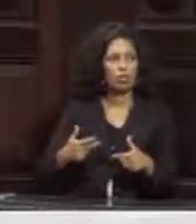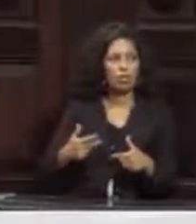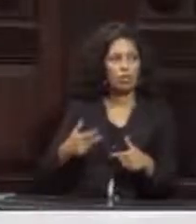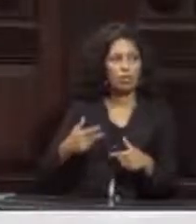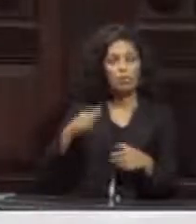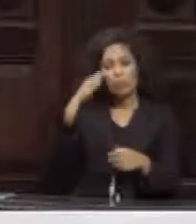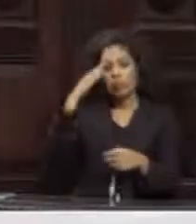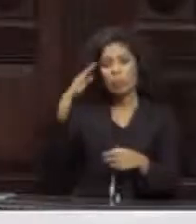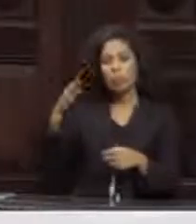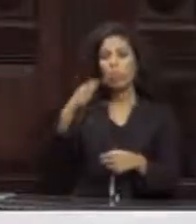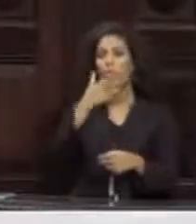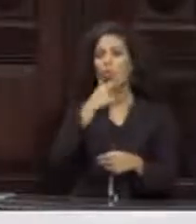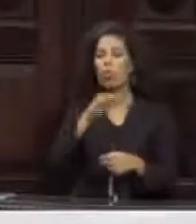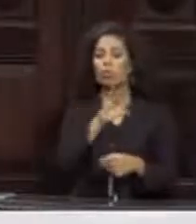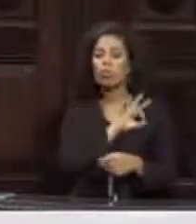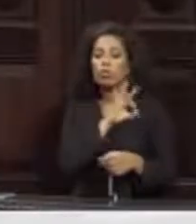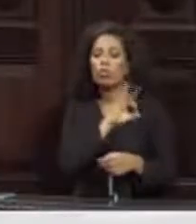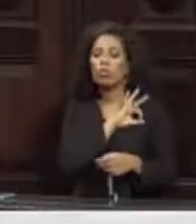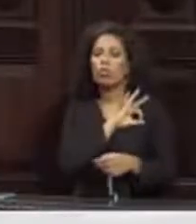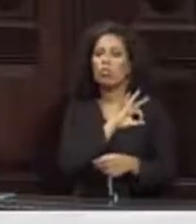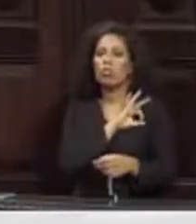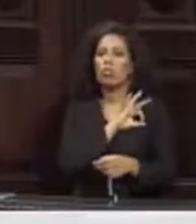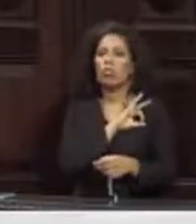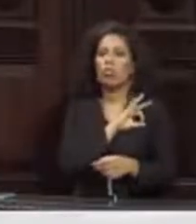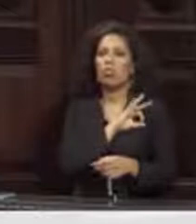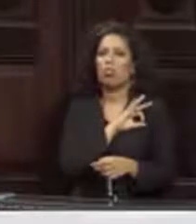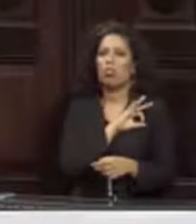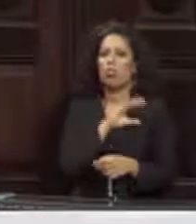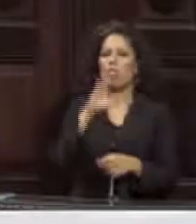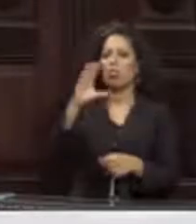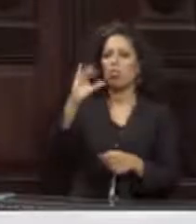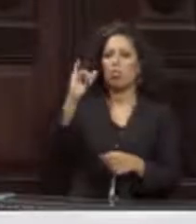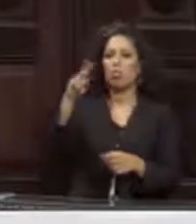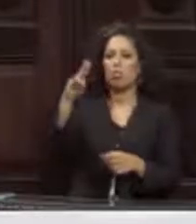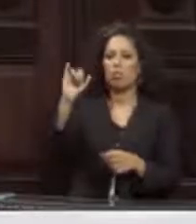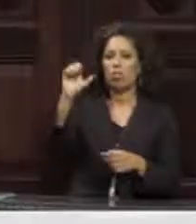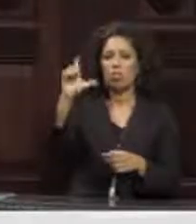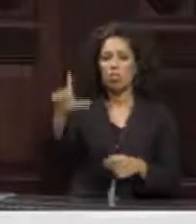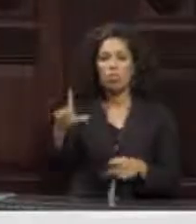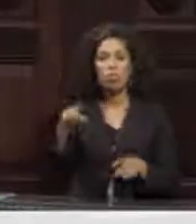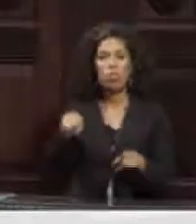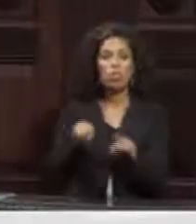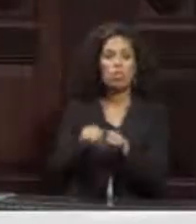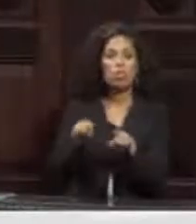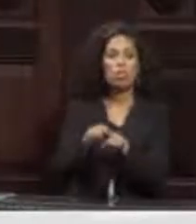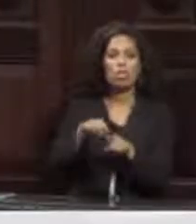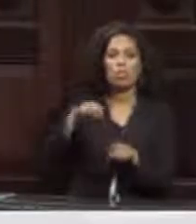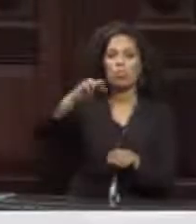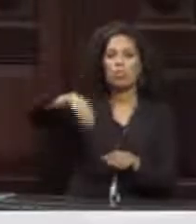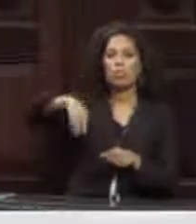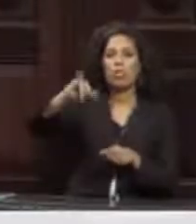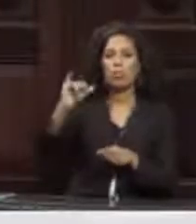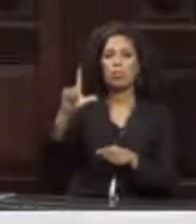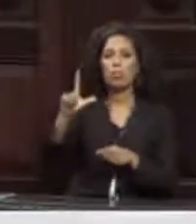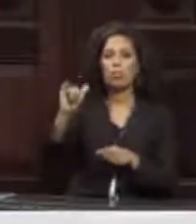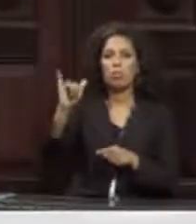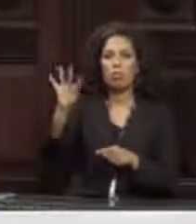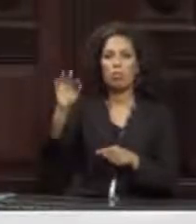policiais civis e militares, que apesar de todo o seu empenho, não conseguem